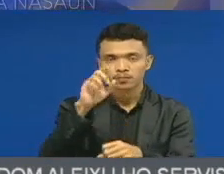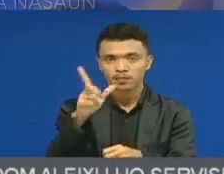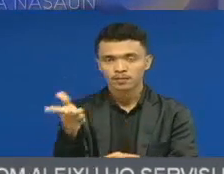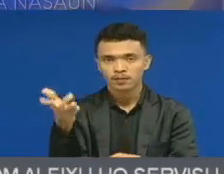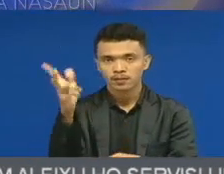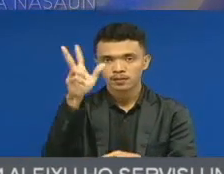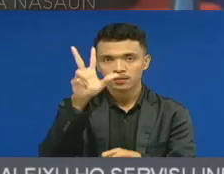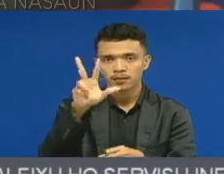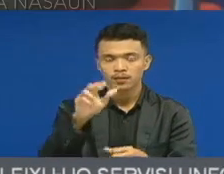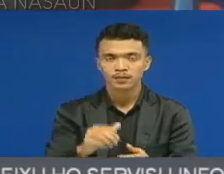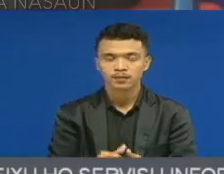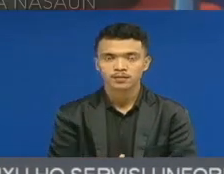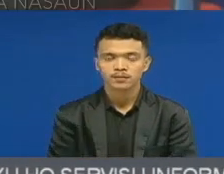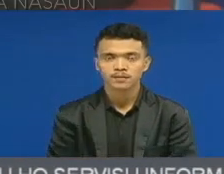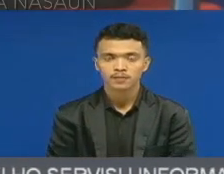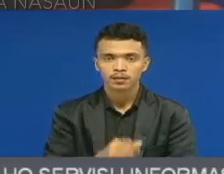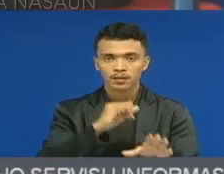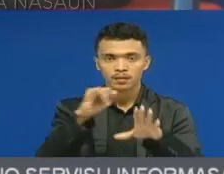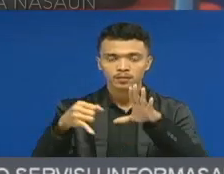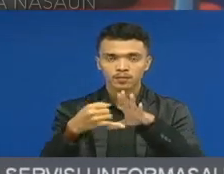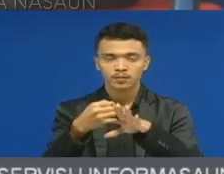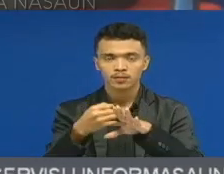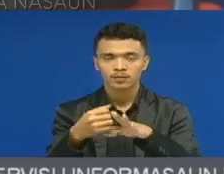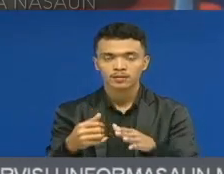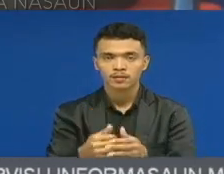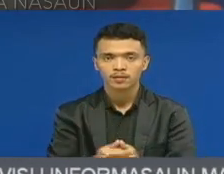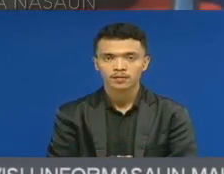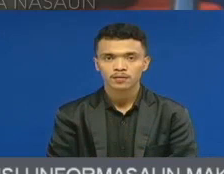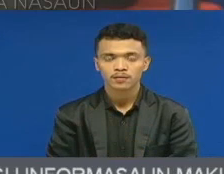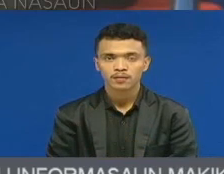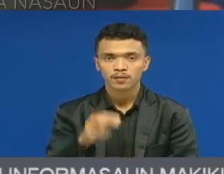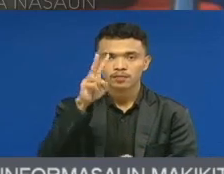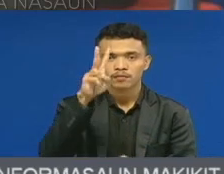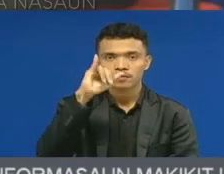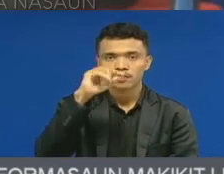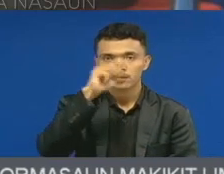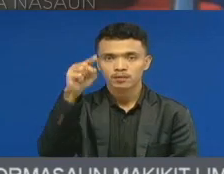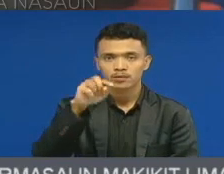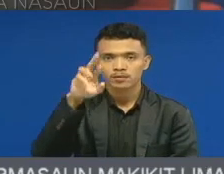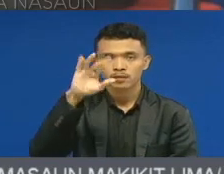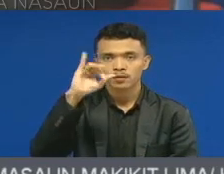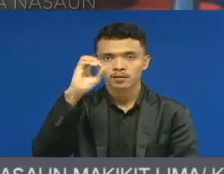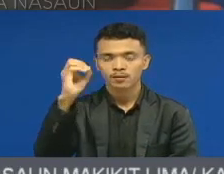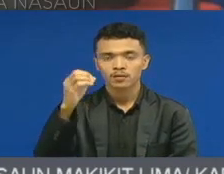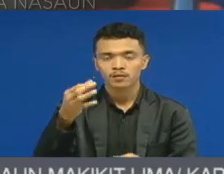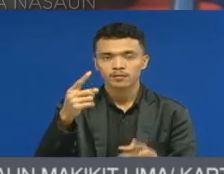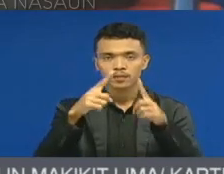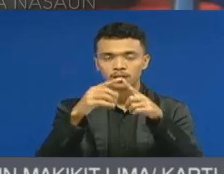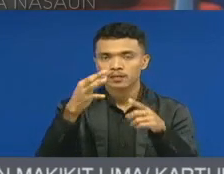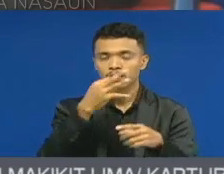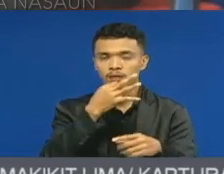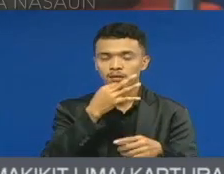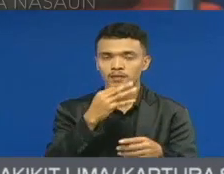2023 então também categoria da nebe correct ba e também a categoria de se bolo de visionário ba soberania aí hang cara durante nito pode